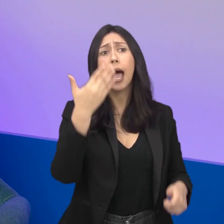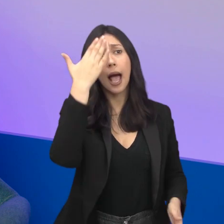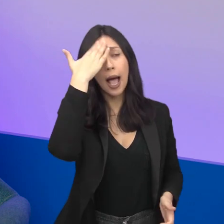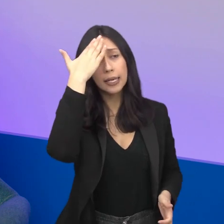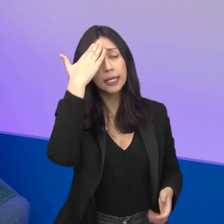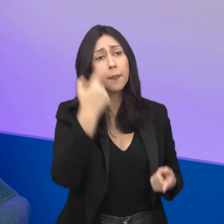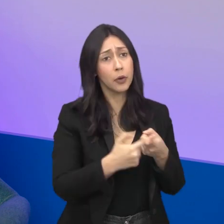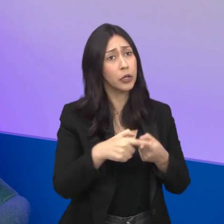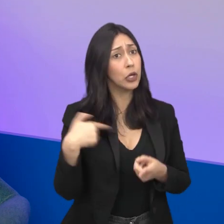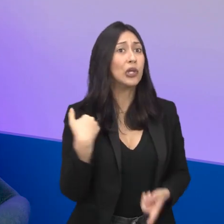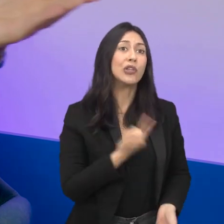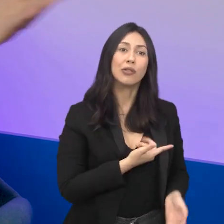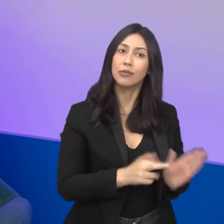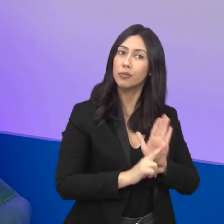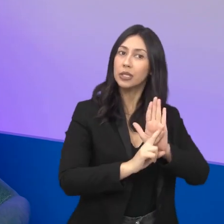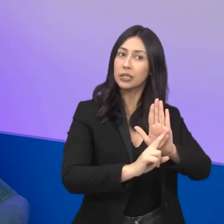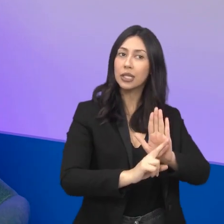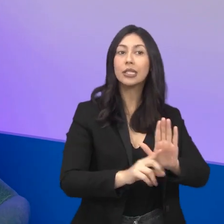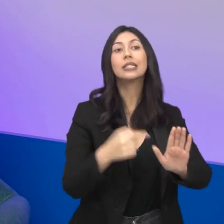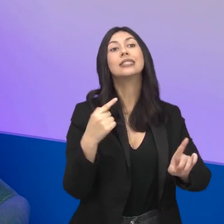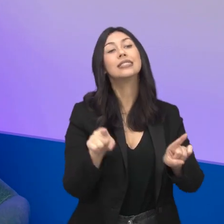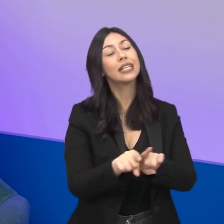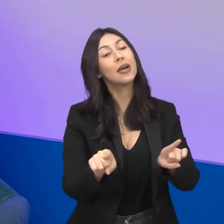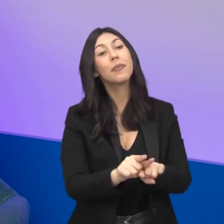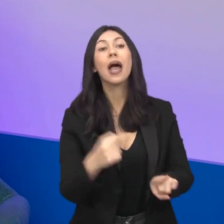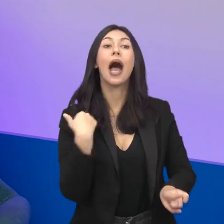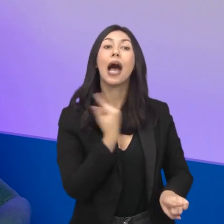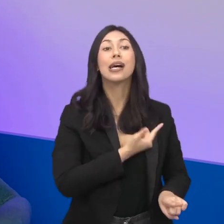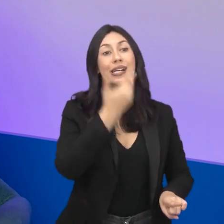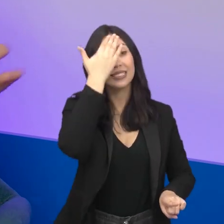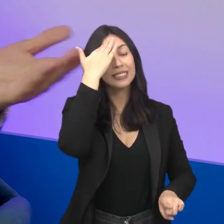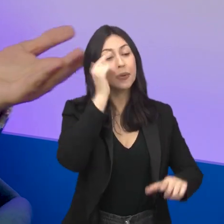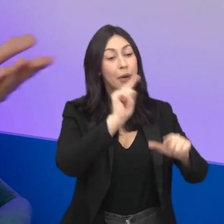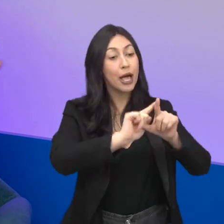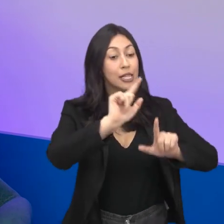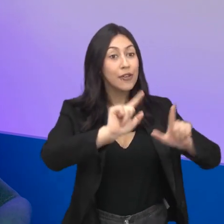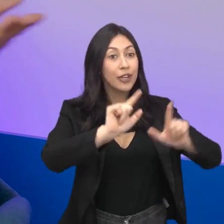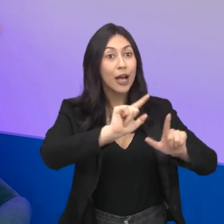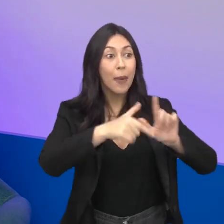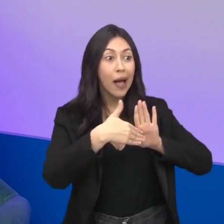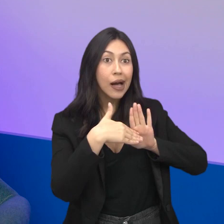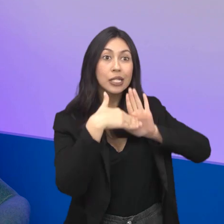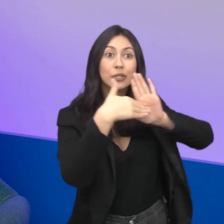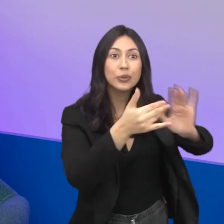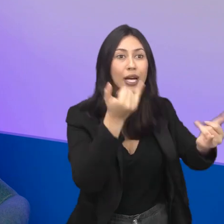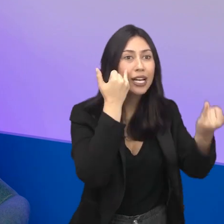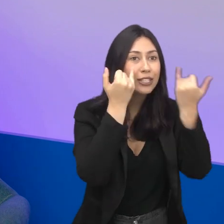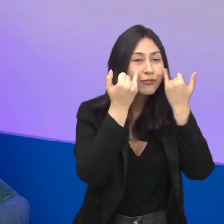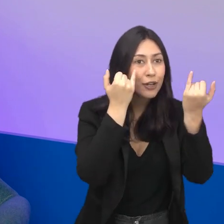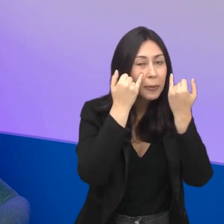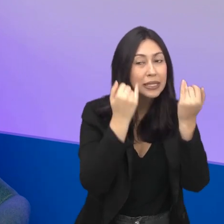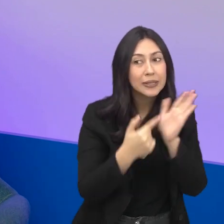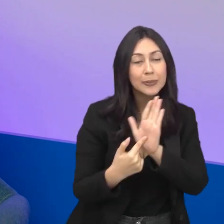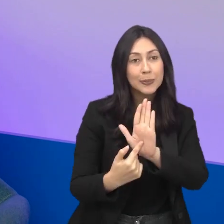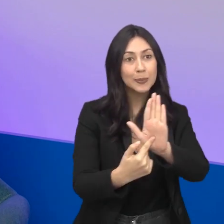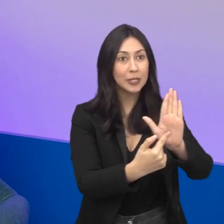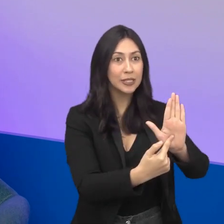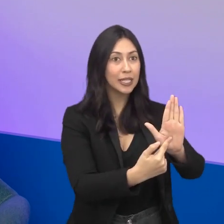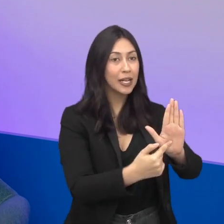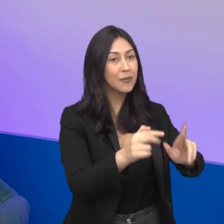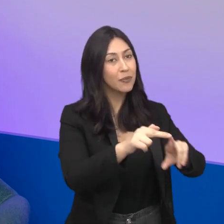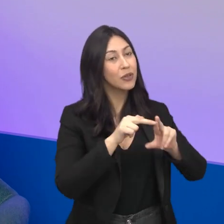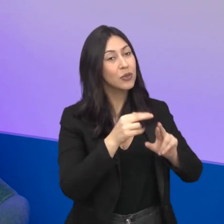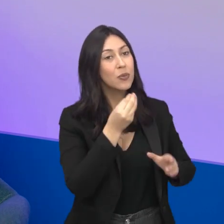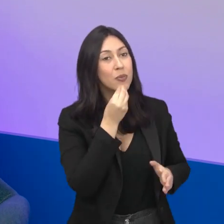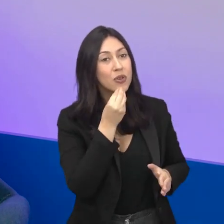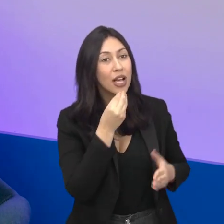estamos falando de representantes dele, e a gente sabe que a TV Câmara cumpre um papel complementar a essa transparência. Então tem essa